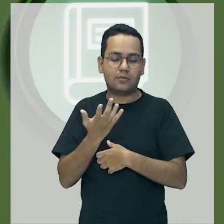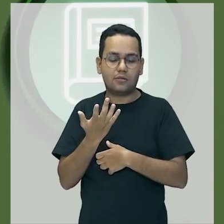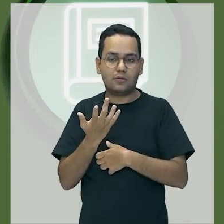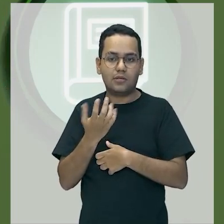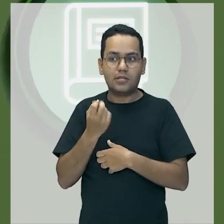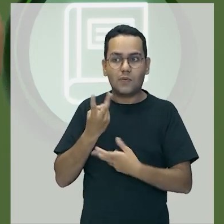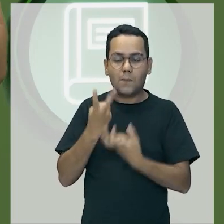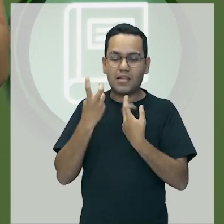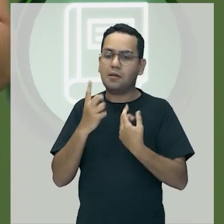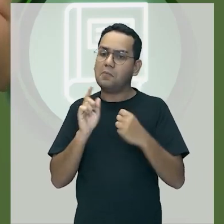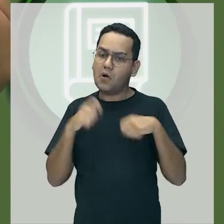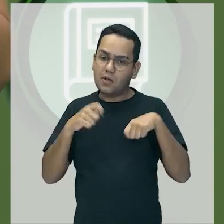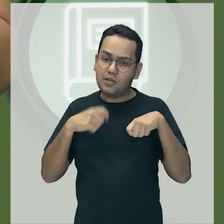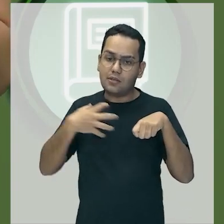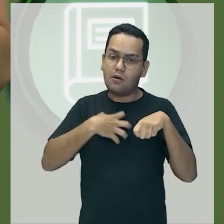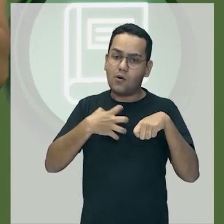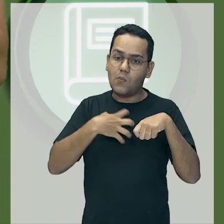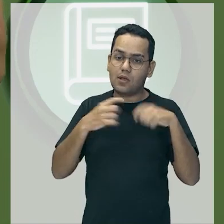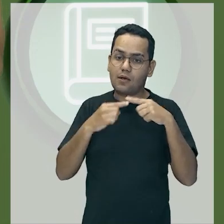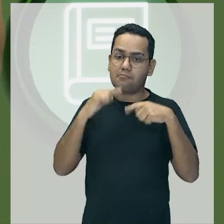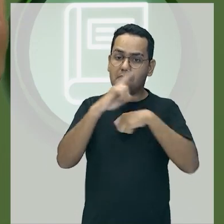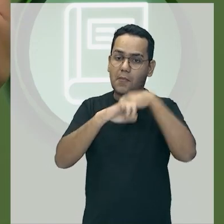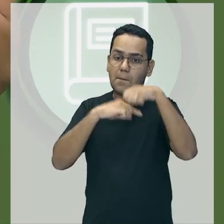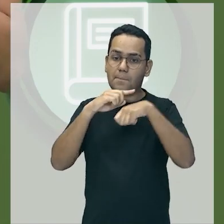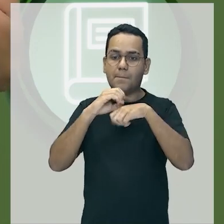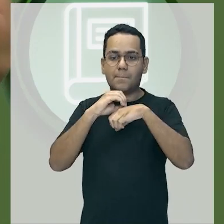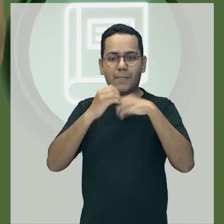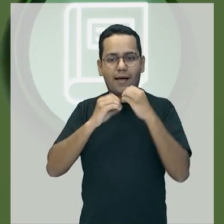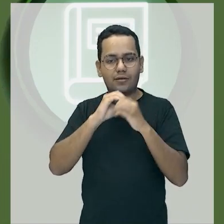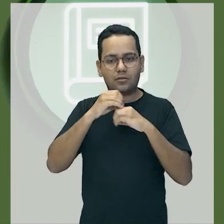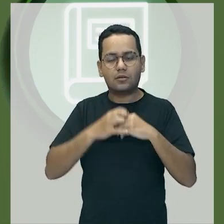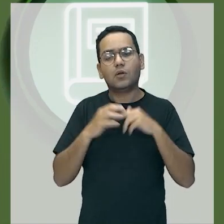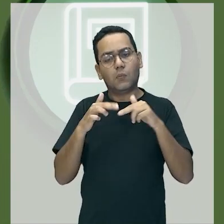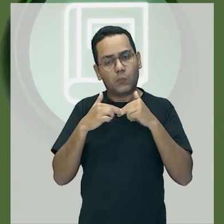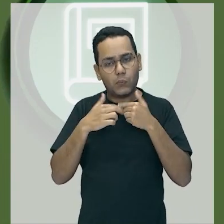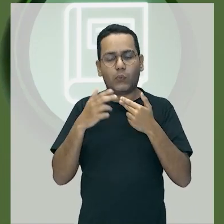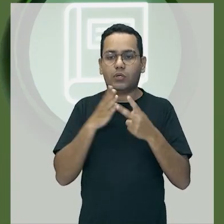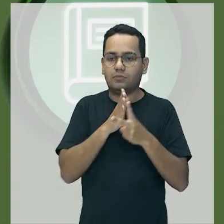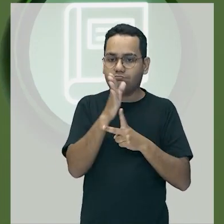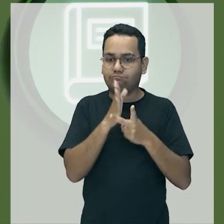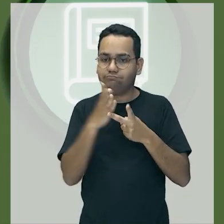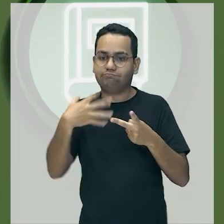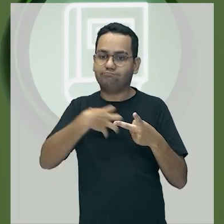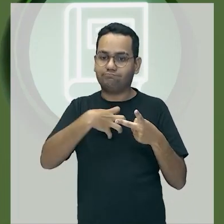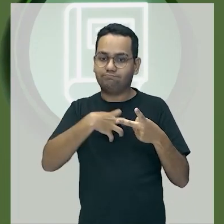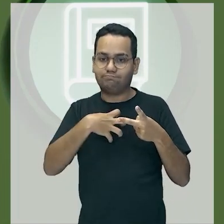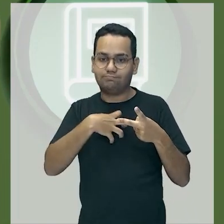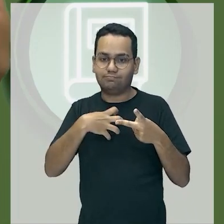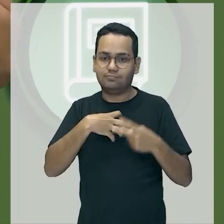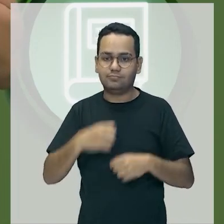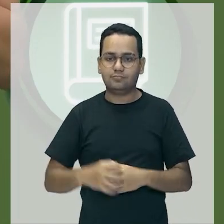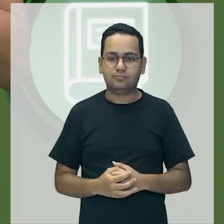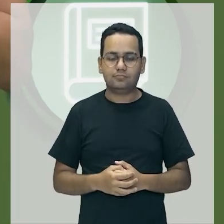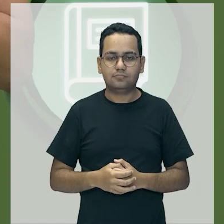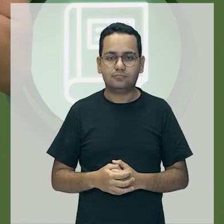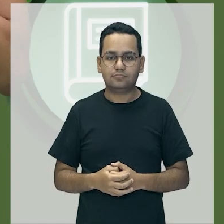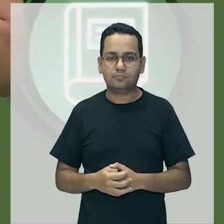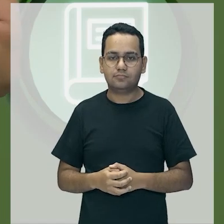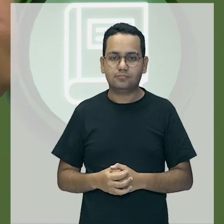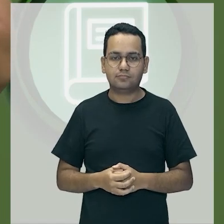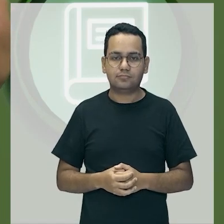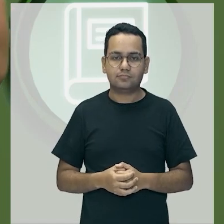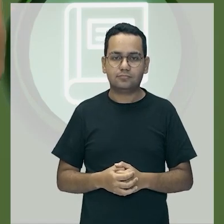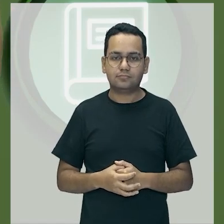bem, pessoal? Então, é exatamente isso que é o comportamento dual, o comportamento da dualidade onda-partícula, tá,